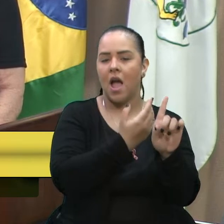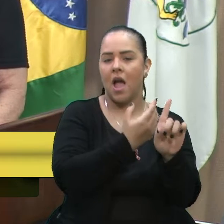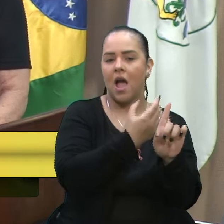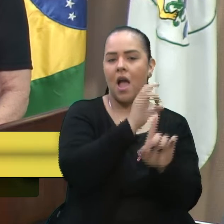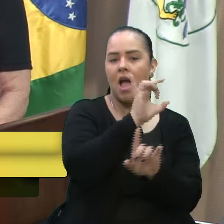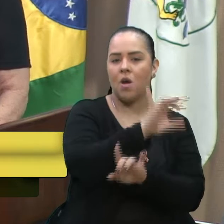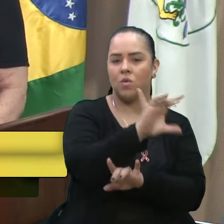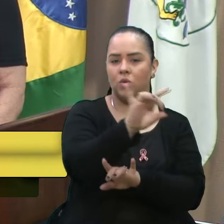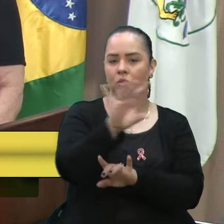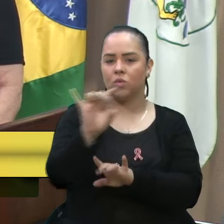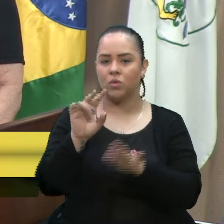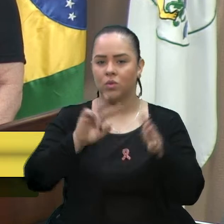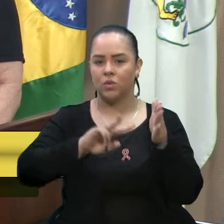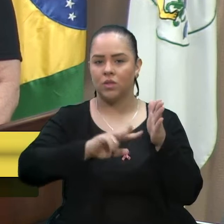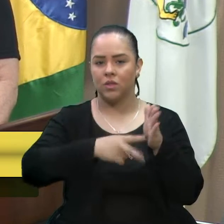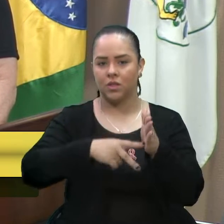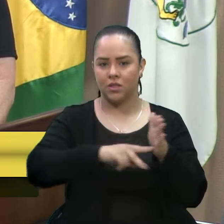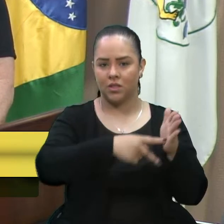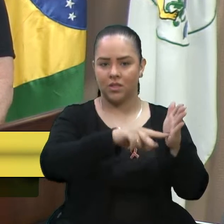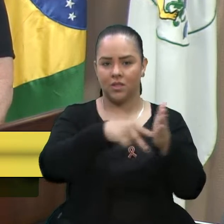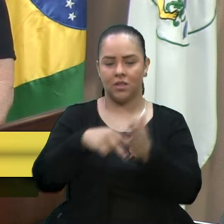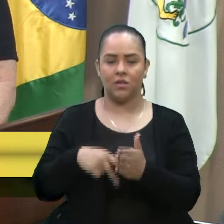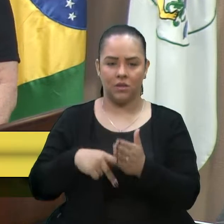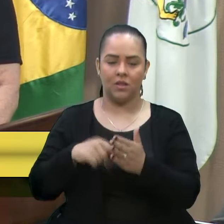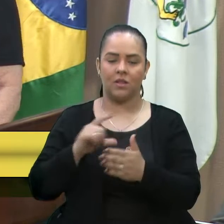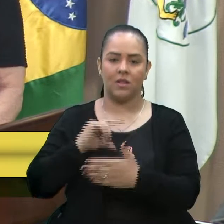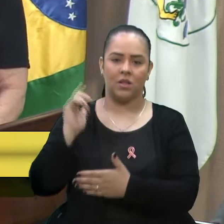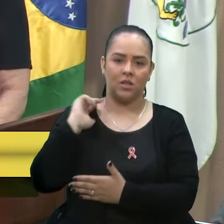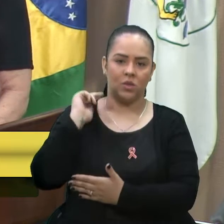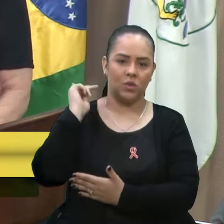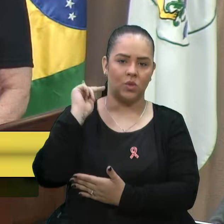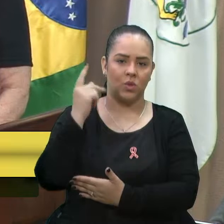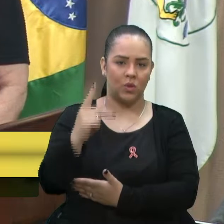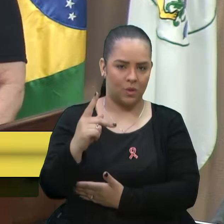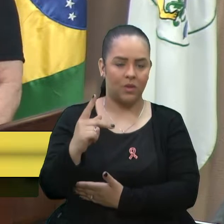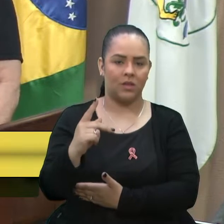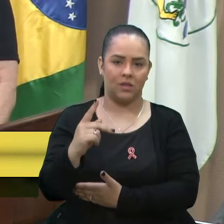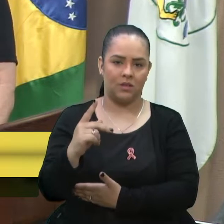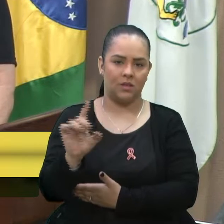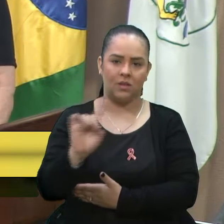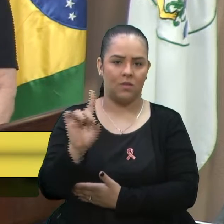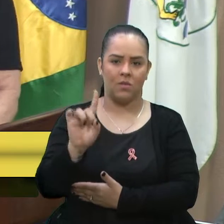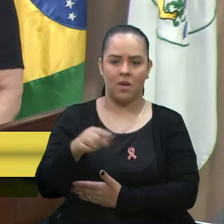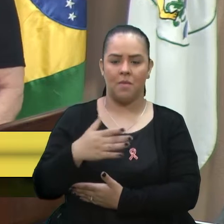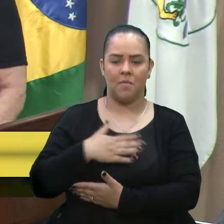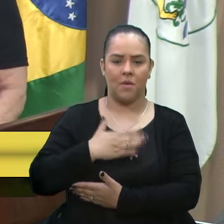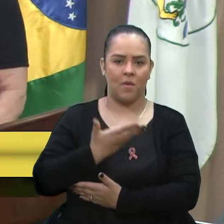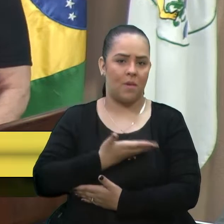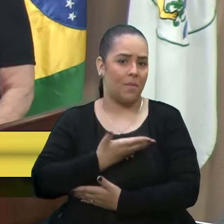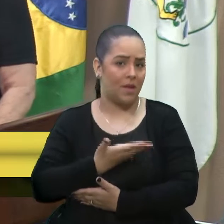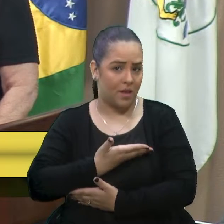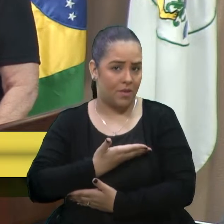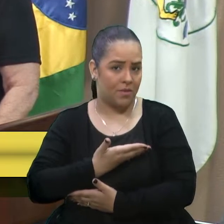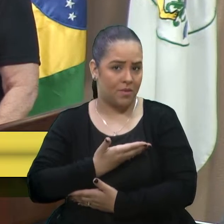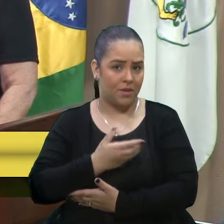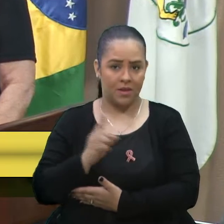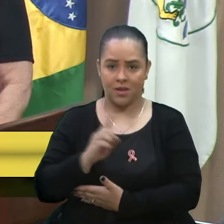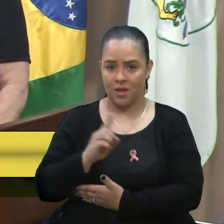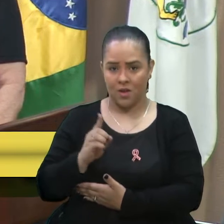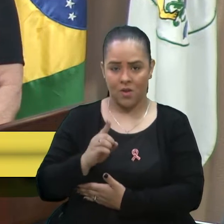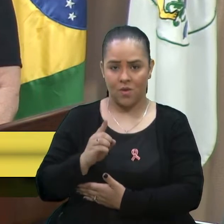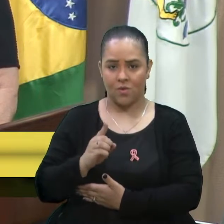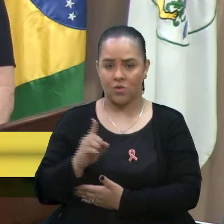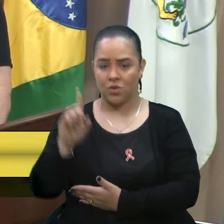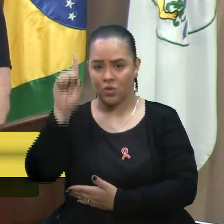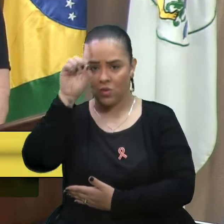dirigentes sindicais que fizeram história e que, portanto, não são nem meus amigos, nem meus companheiros de dia